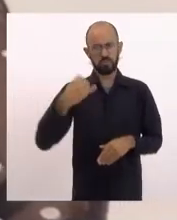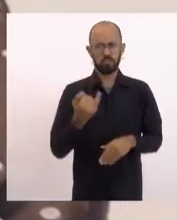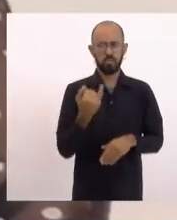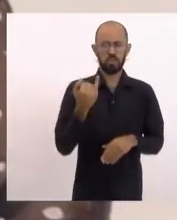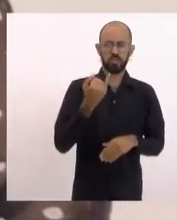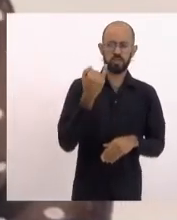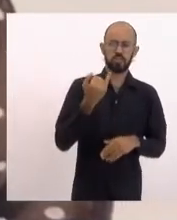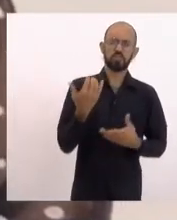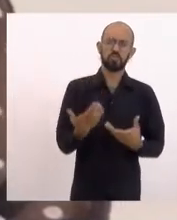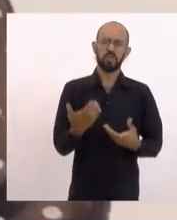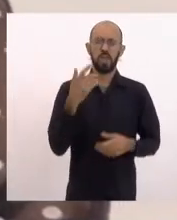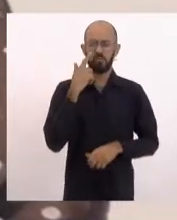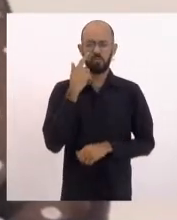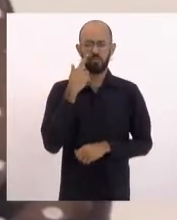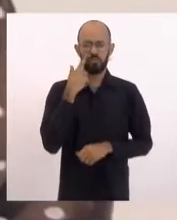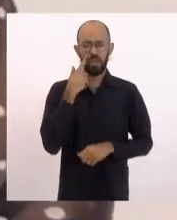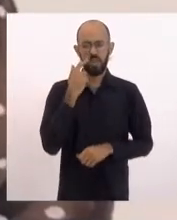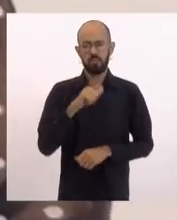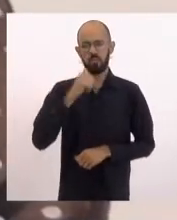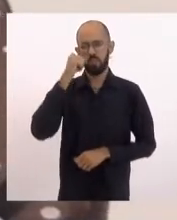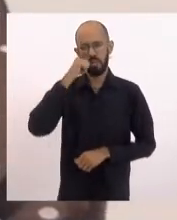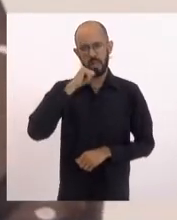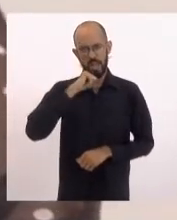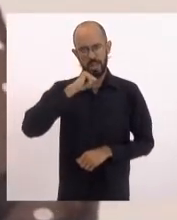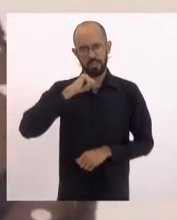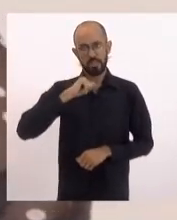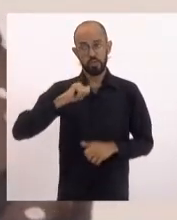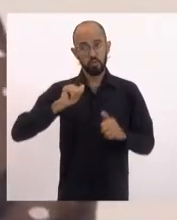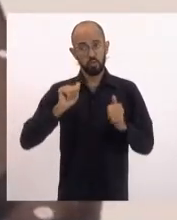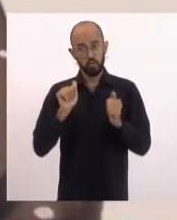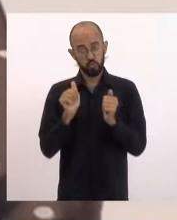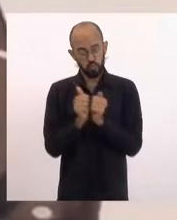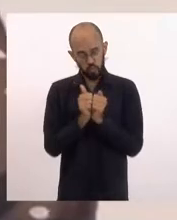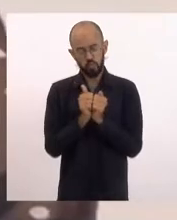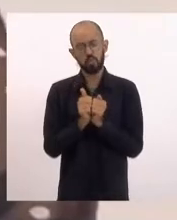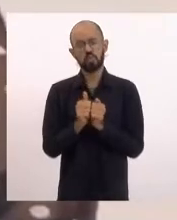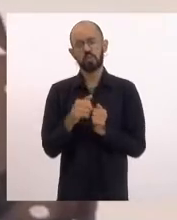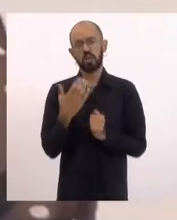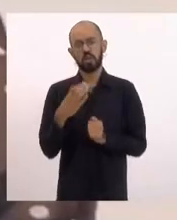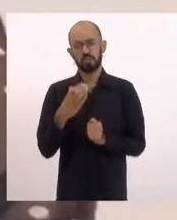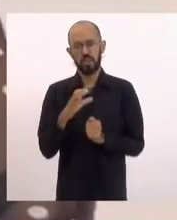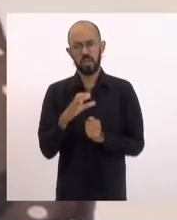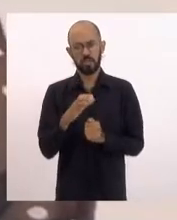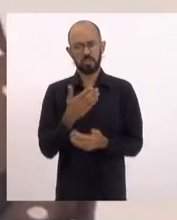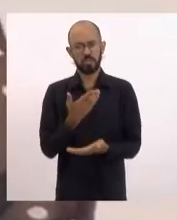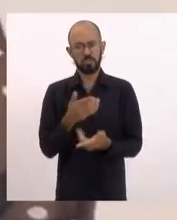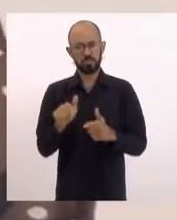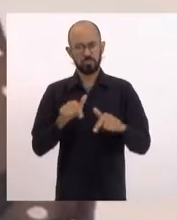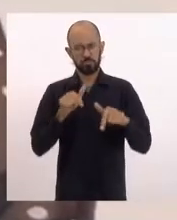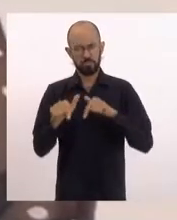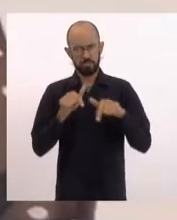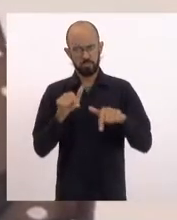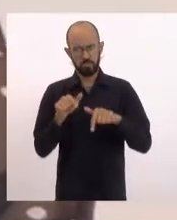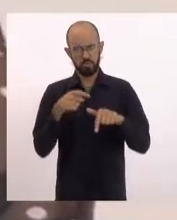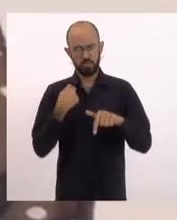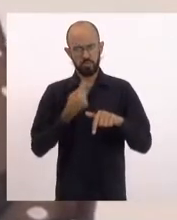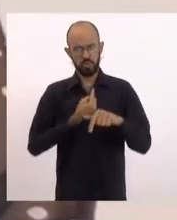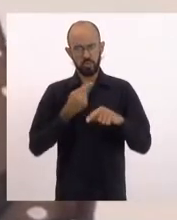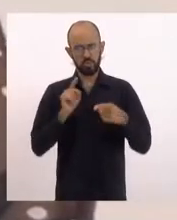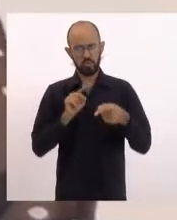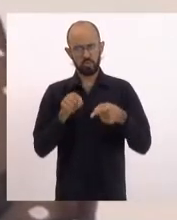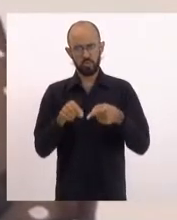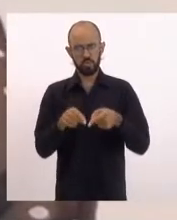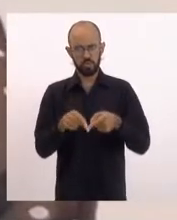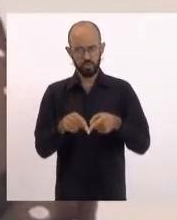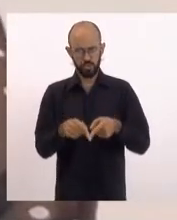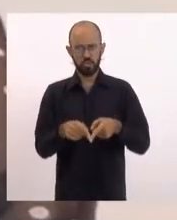nossas meninas, as mulheres, envolvidas também com a ciência. Então, o nosso objetivo, fazendo esse